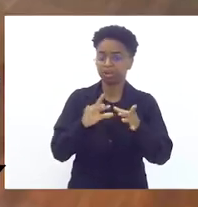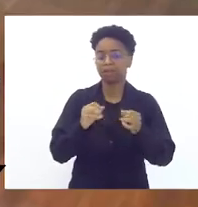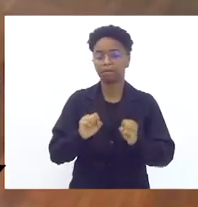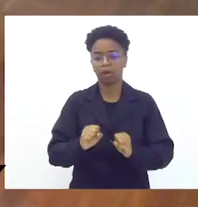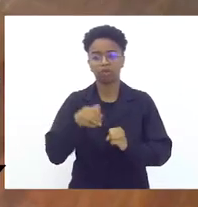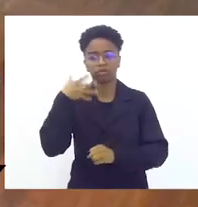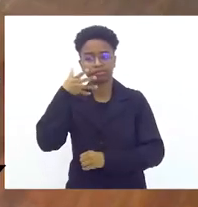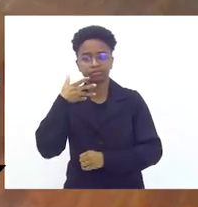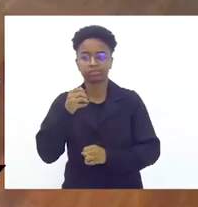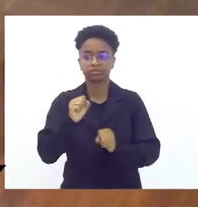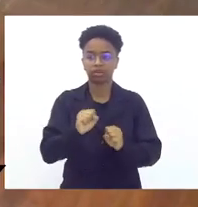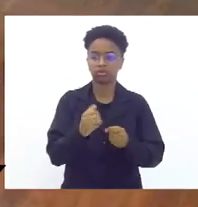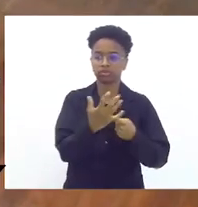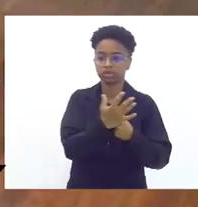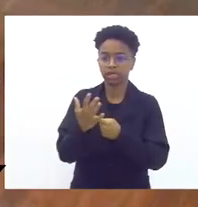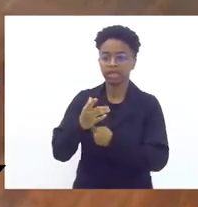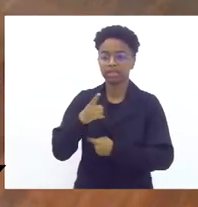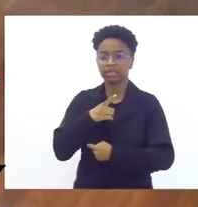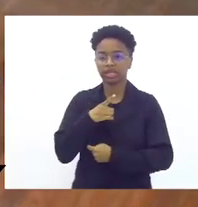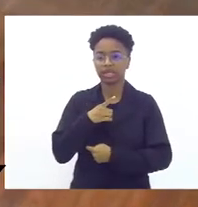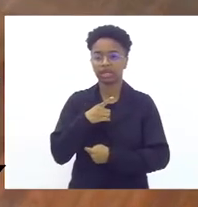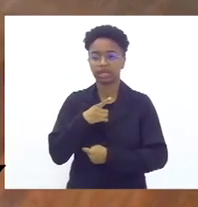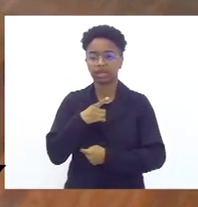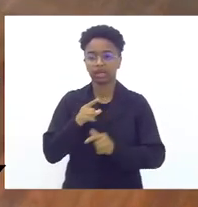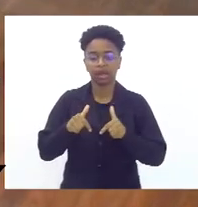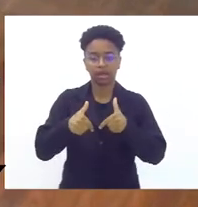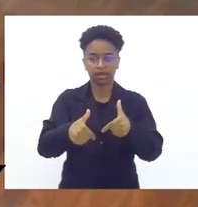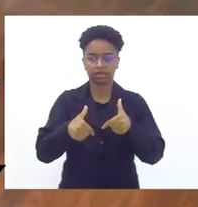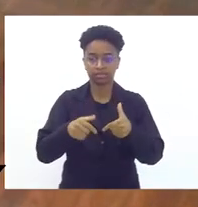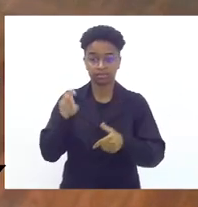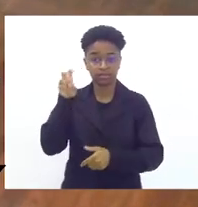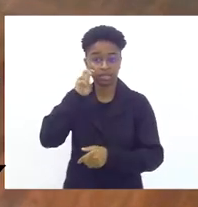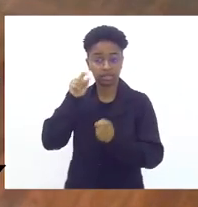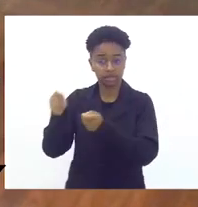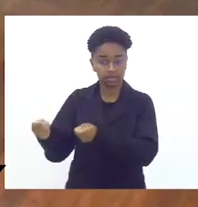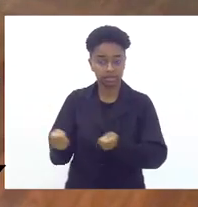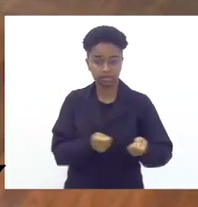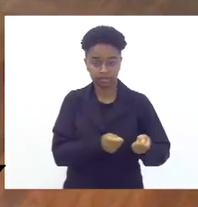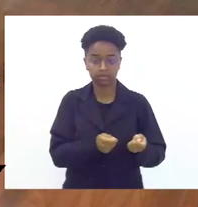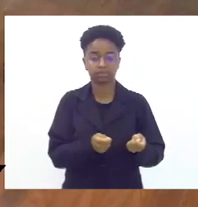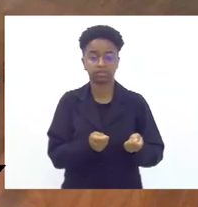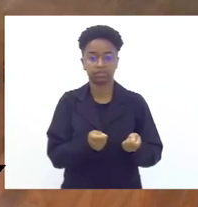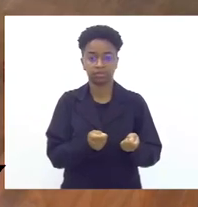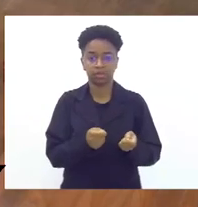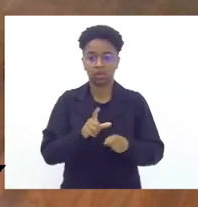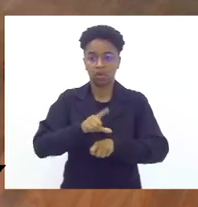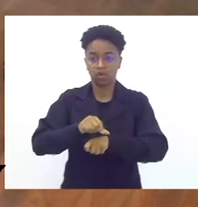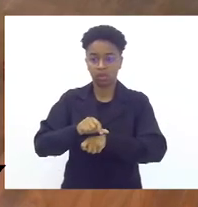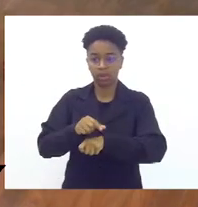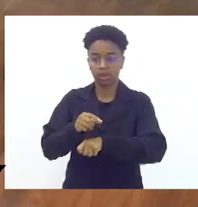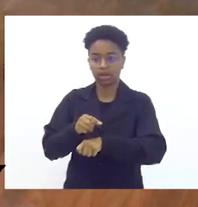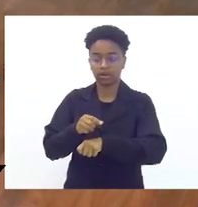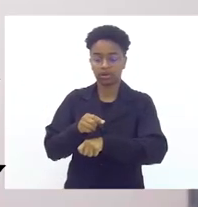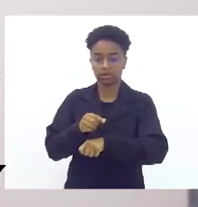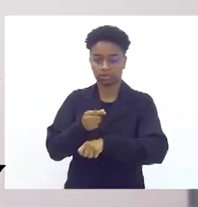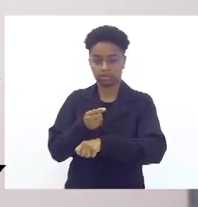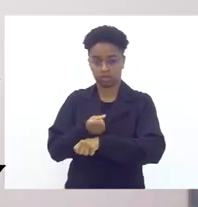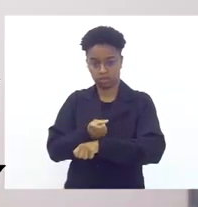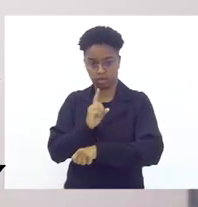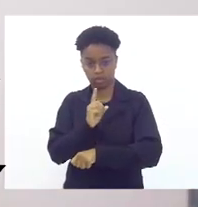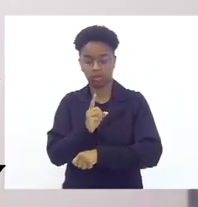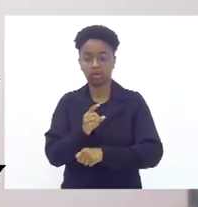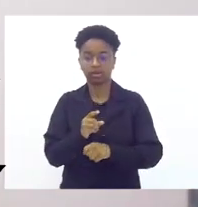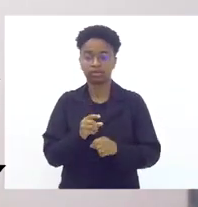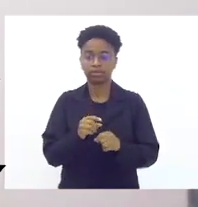a gente tem oitivas todas as quintas-feiras a as 13 horas aqui na Assembleia